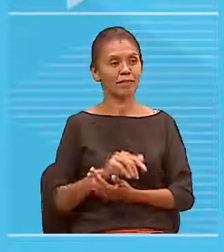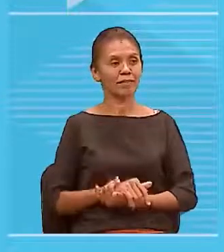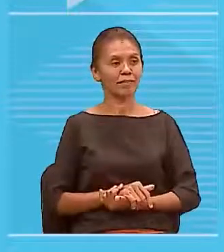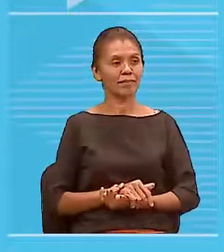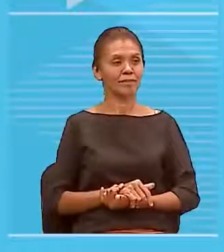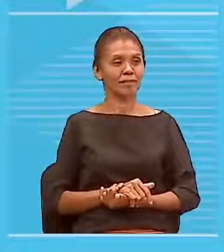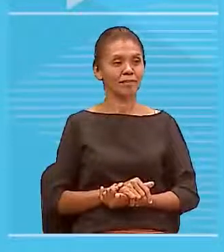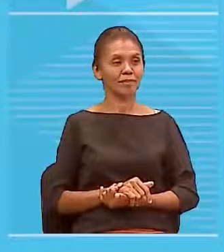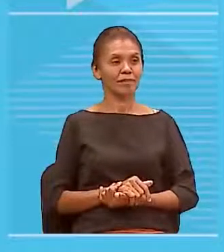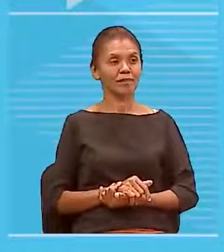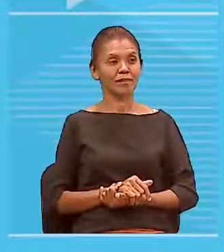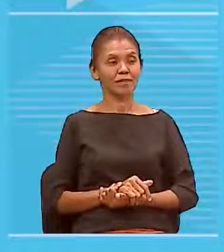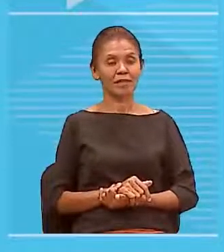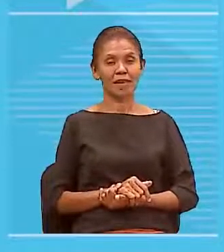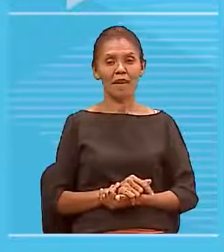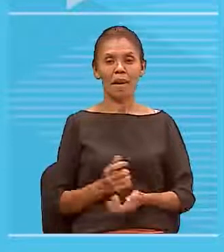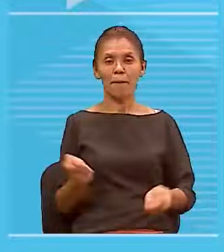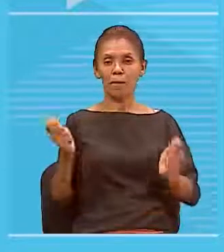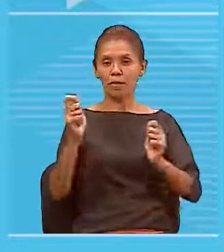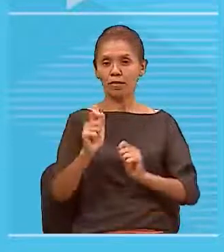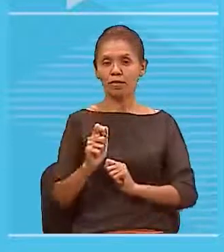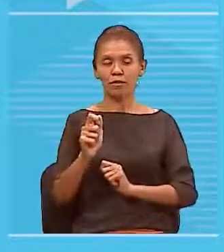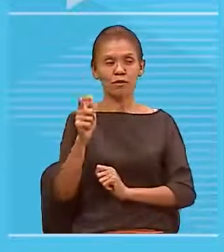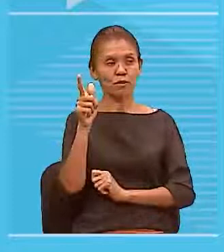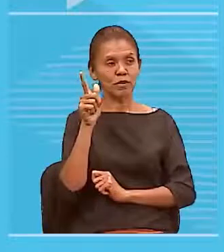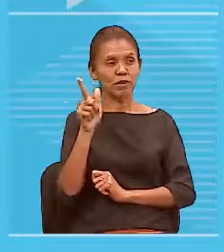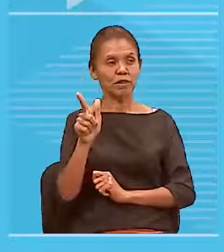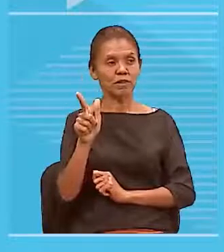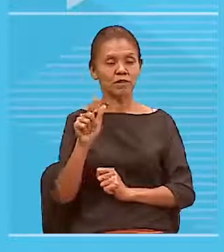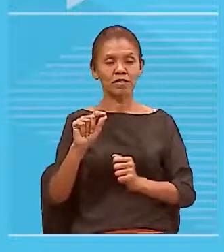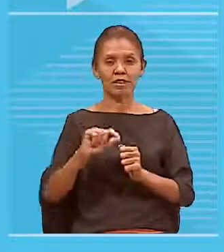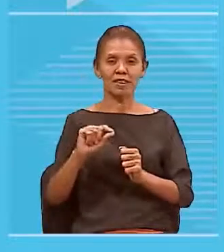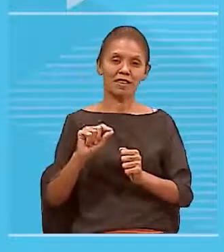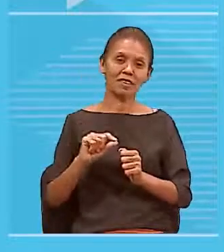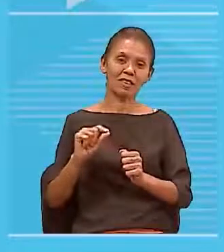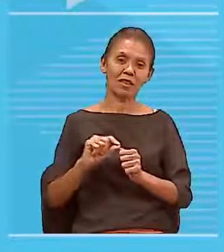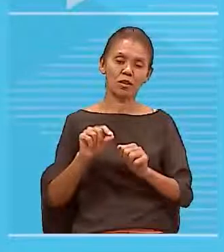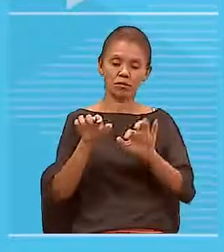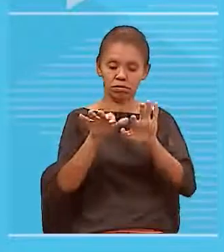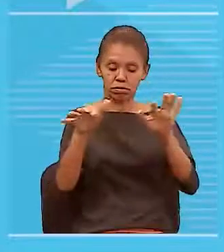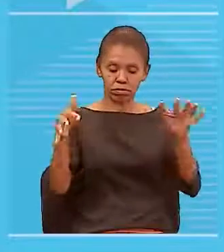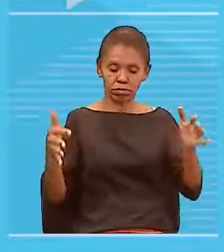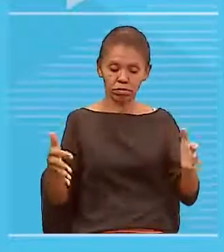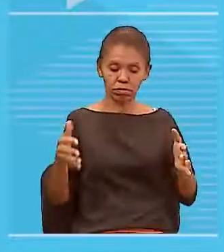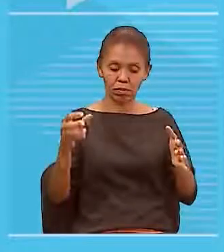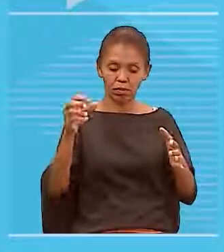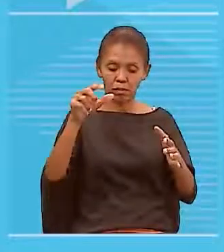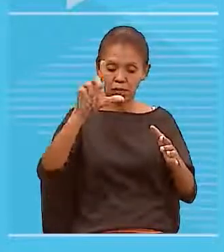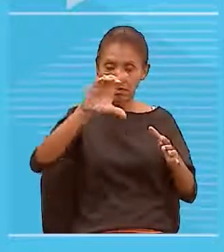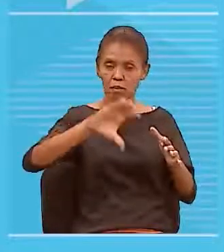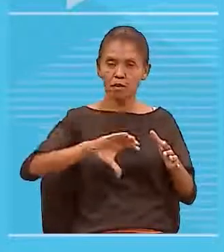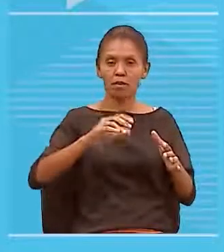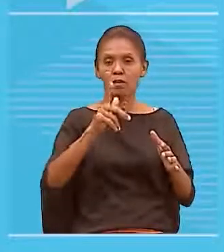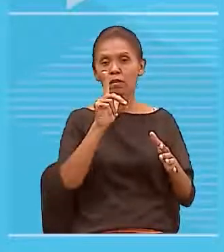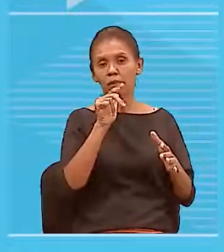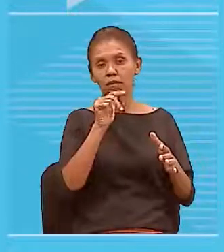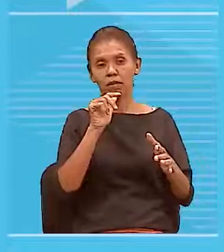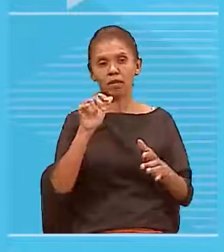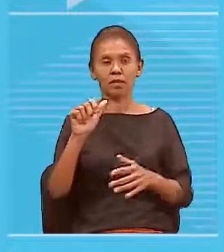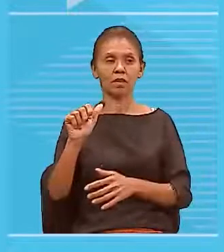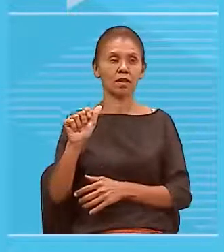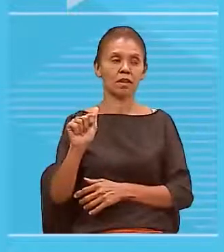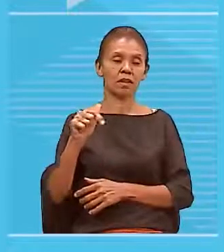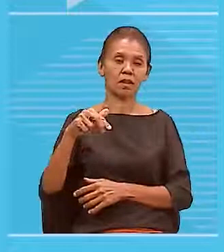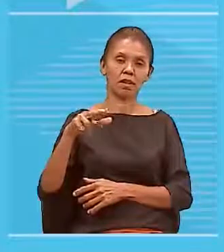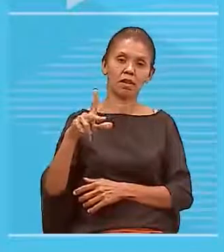Pra gente ter, a gente consegue fazer um aquário com água salgada, mas ele é muito mais trabalhoso, porque você tem que